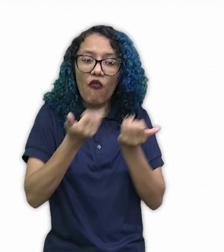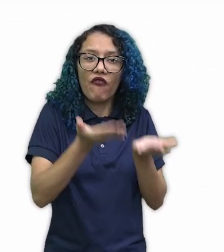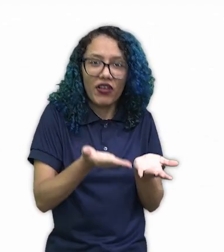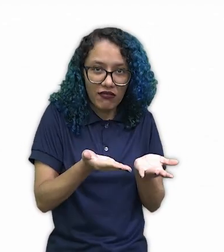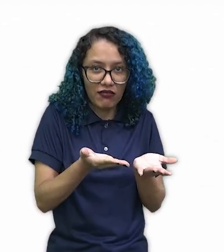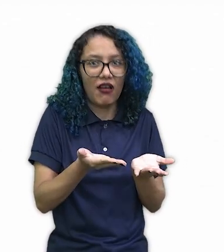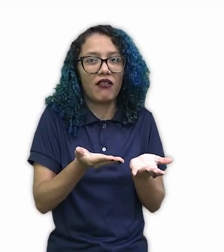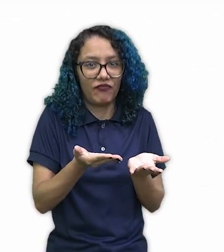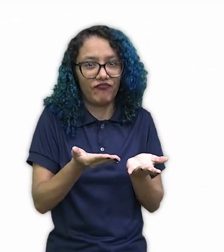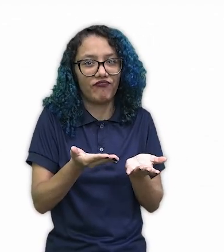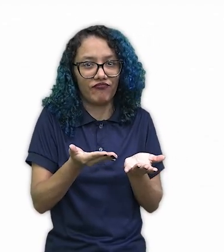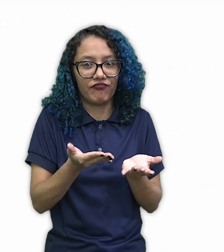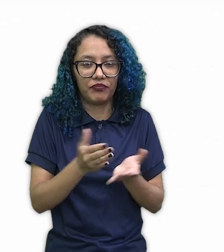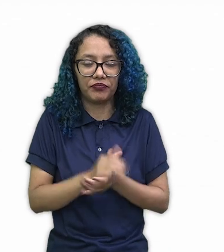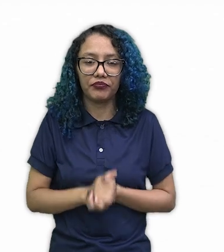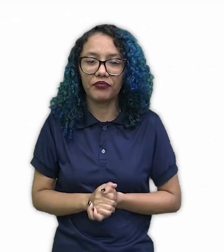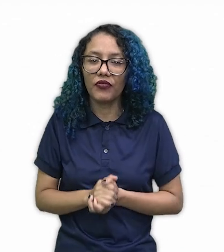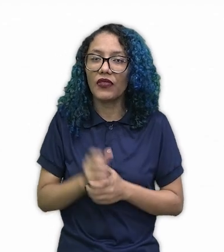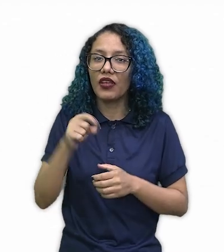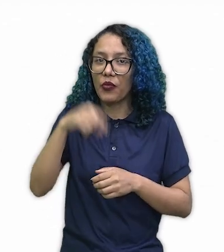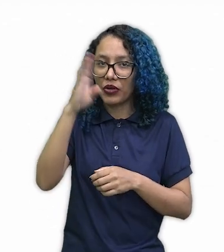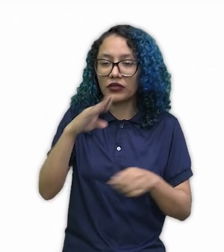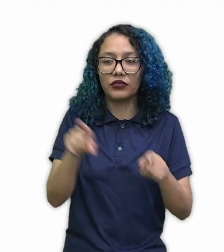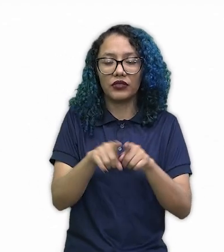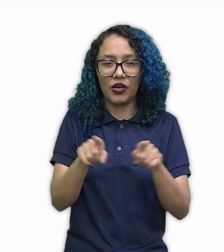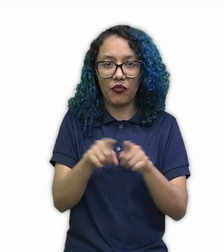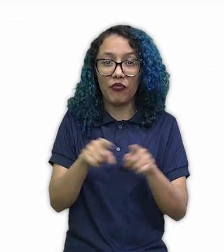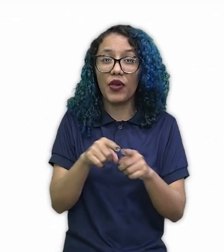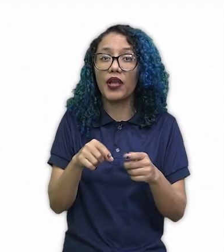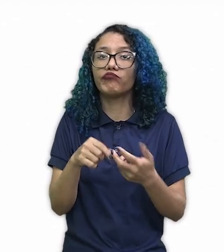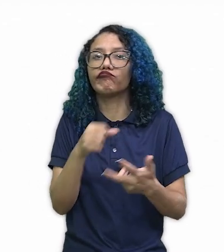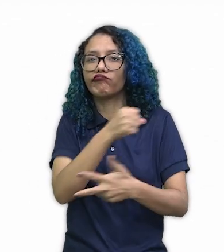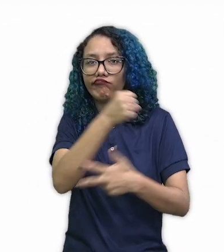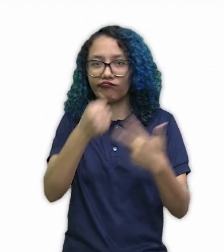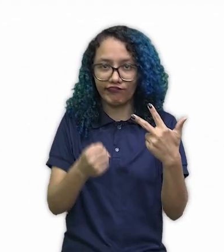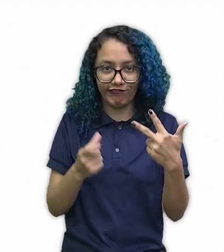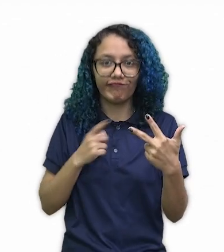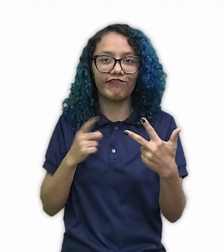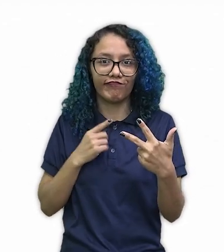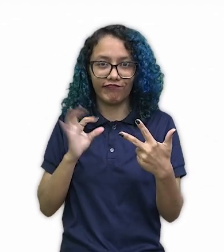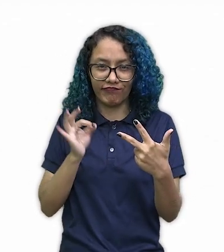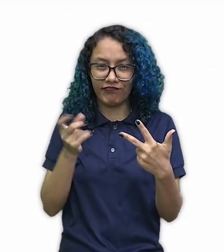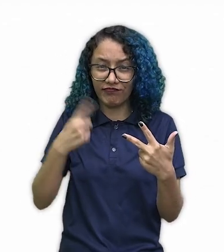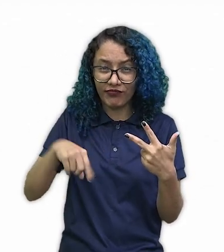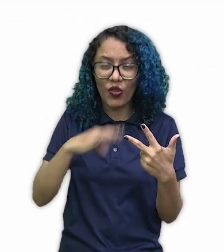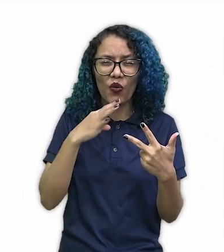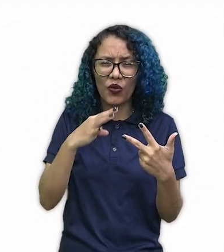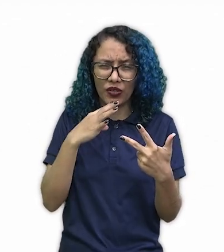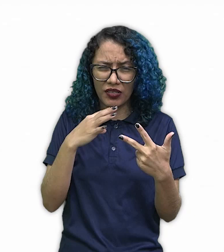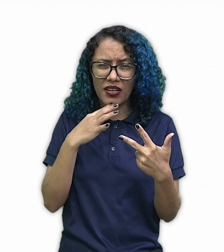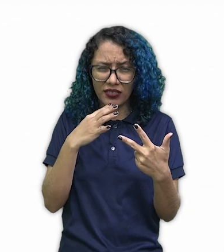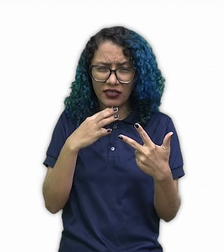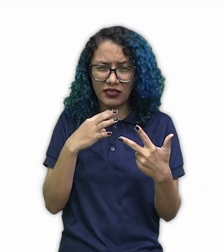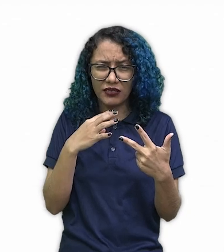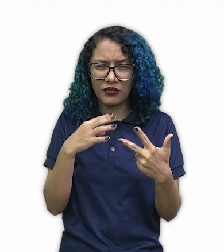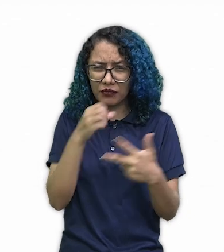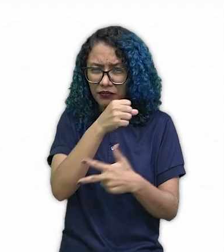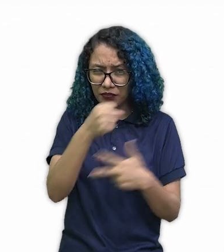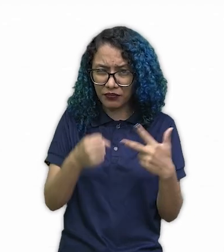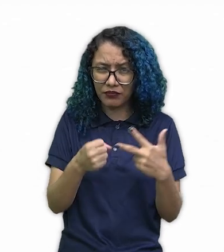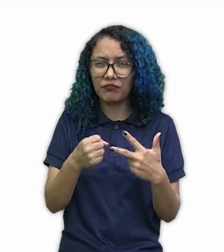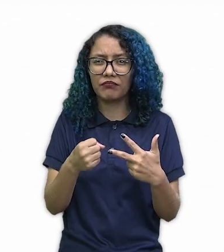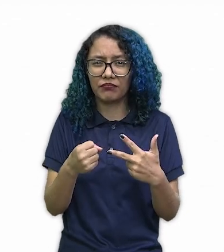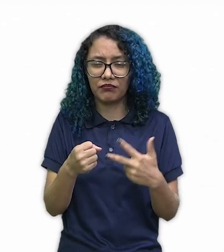bom? No Brasil, nós temos os 3 poderes, não é isso? Nós temos no Brasil os 3 poderes. Vocês conhecem os 3 poderes que nós temos